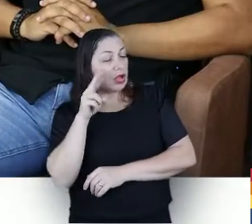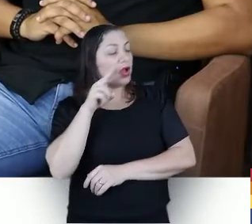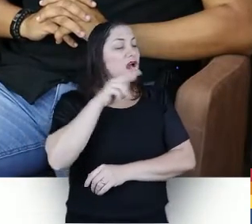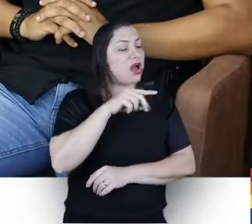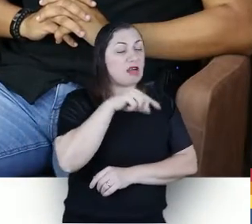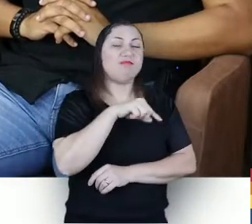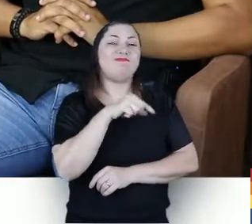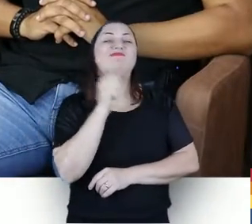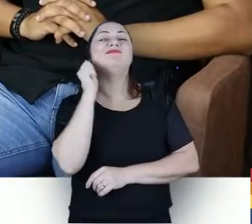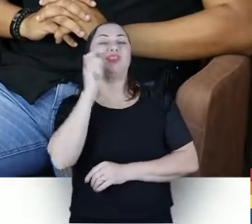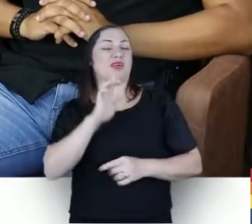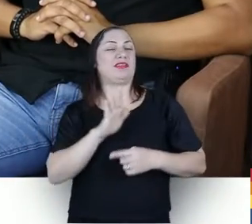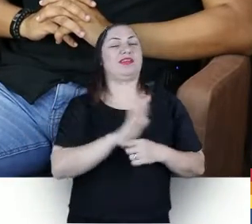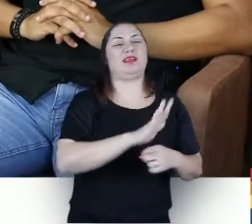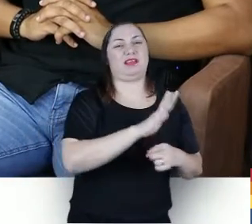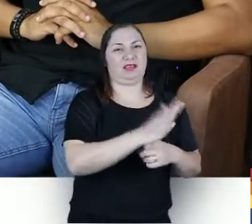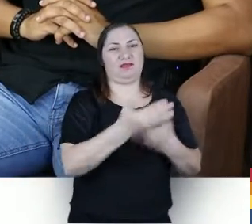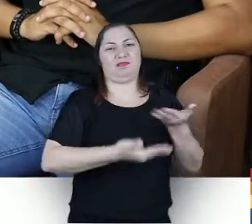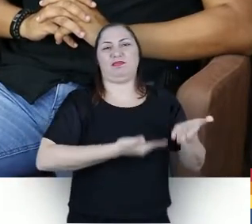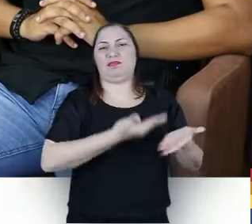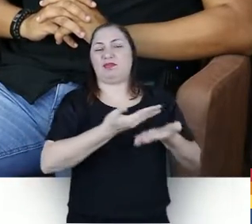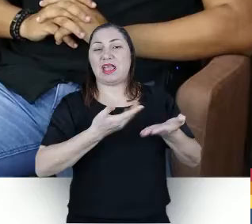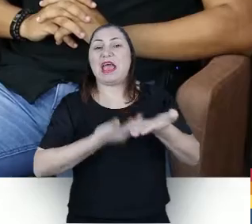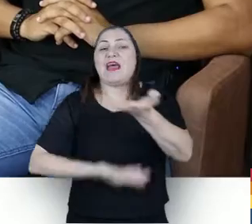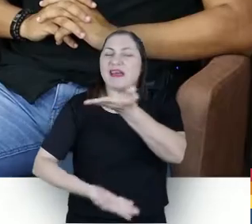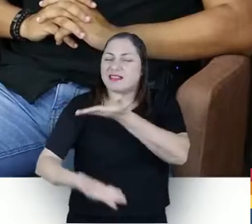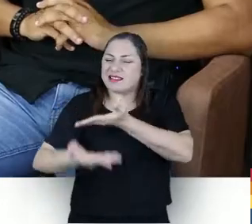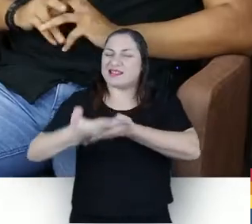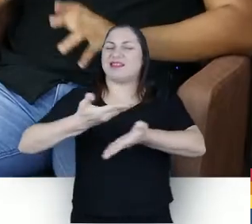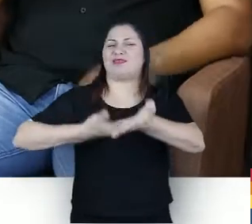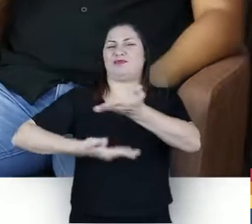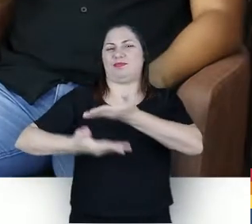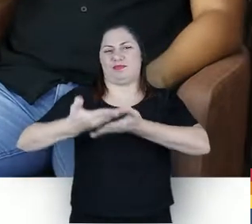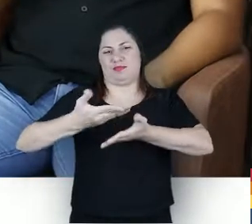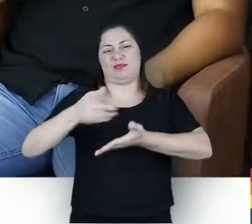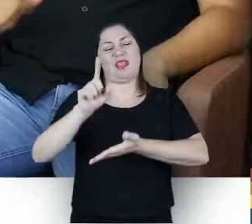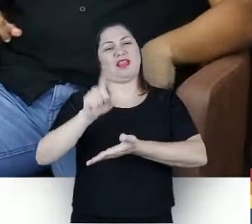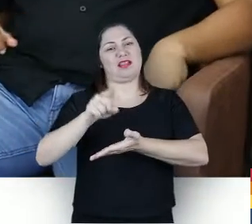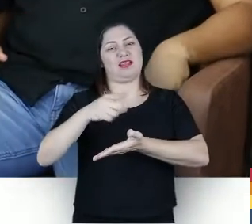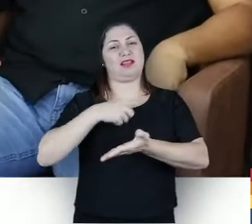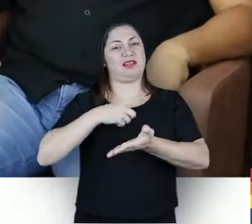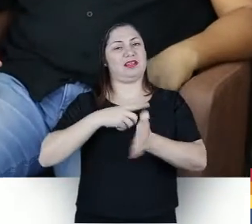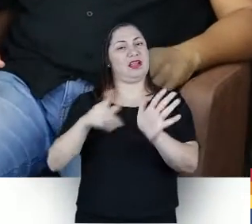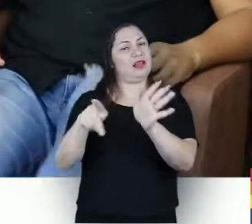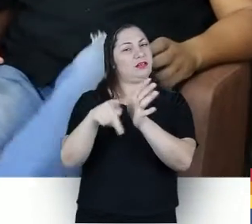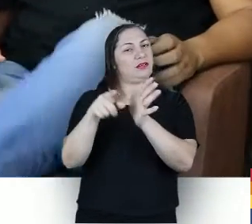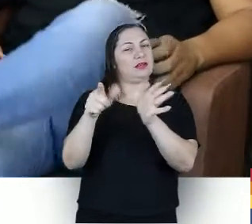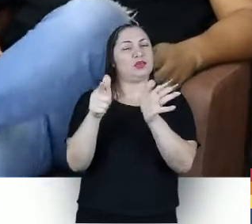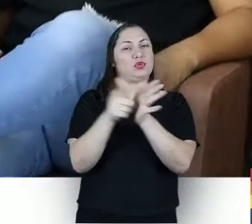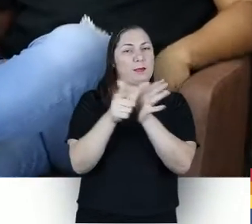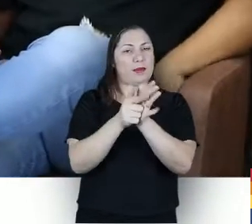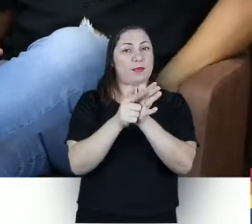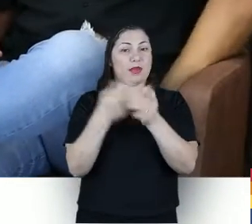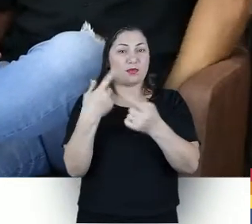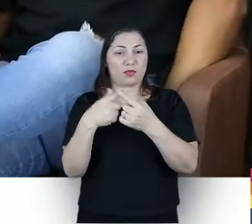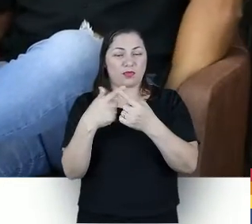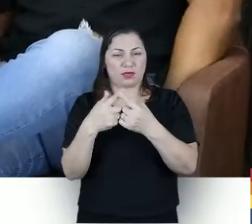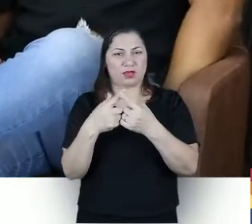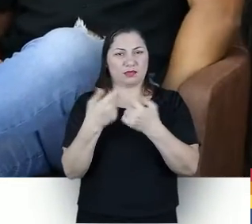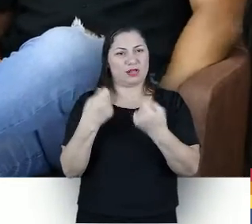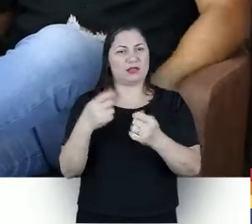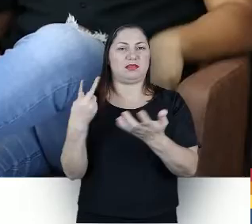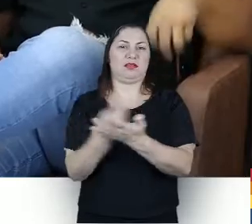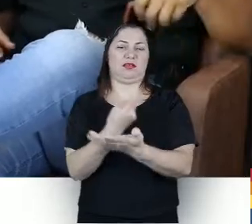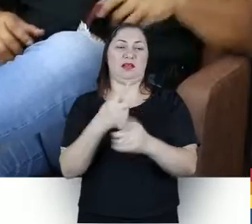minha letiva, né, determinado aspecto, e eu estou com dificuldade. Então, às vezes, um olhar de um outro componente, ou até mesmo de uma